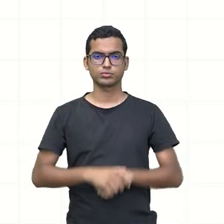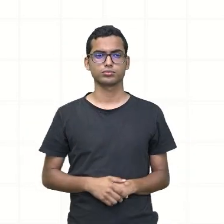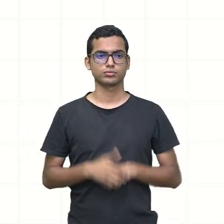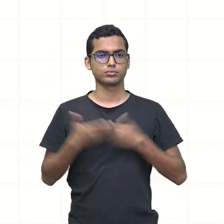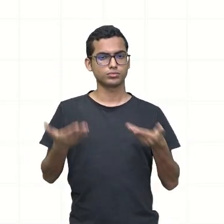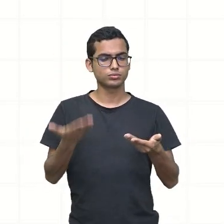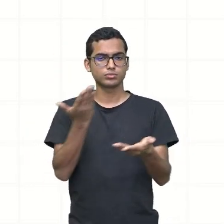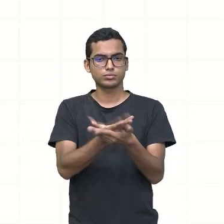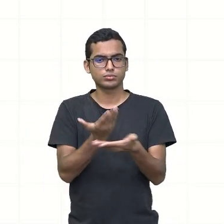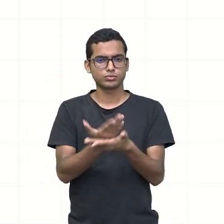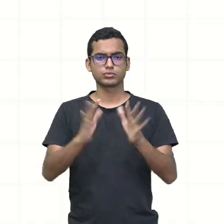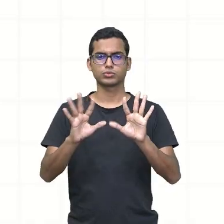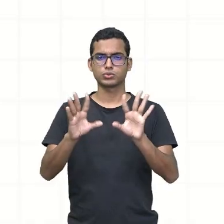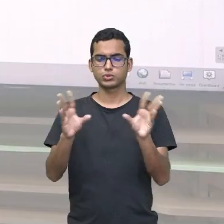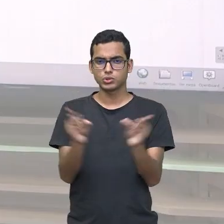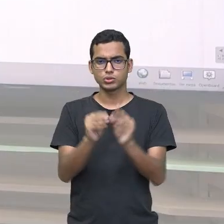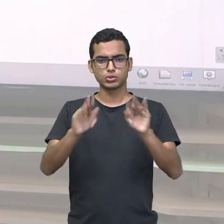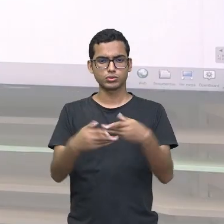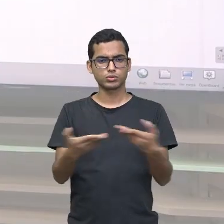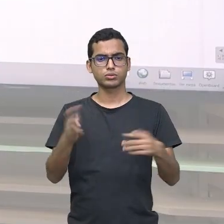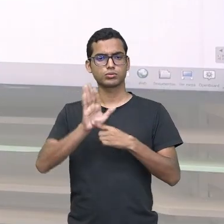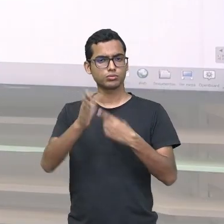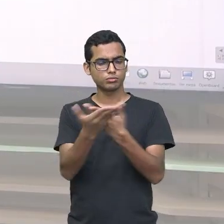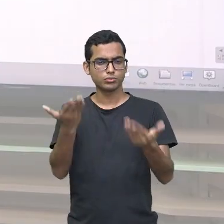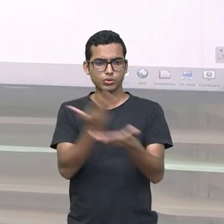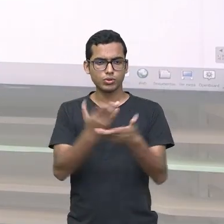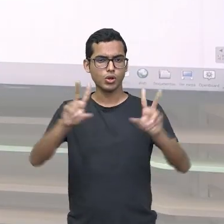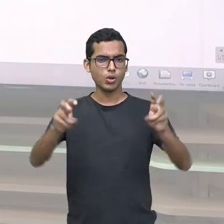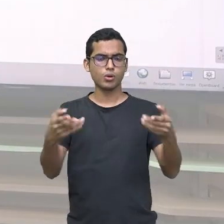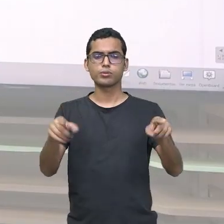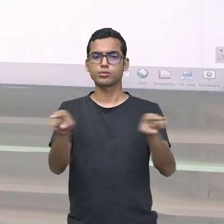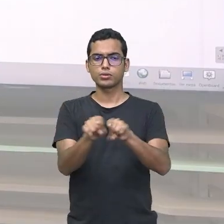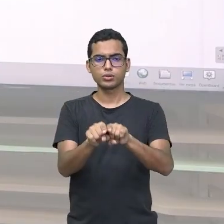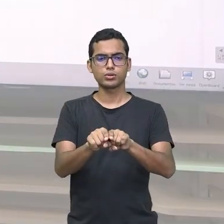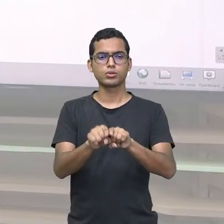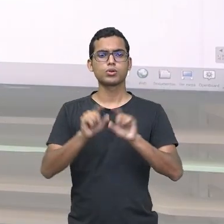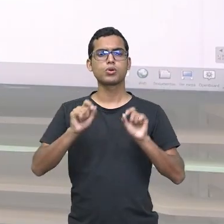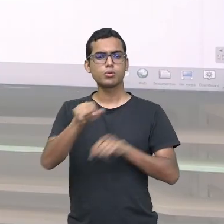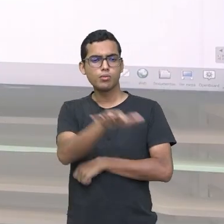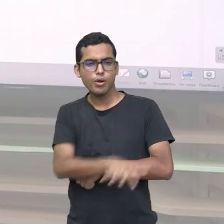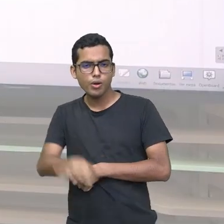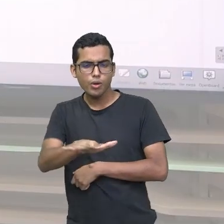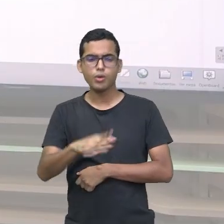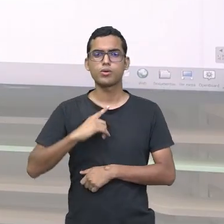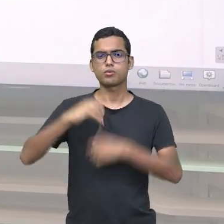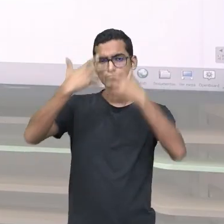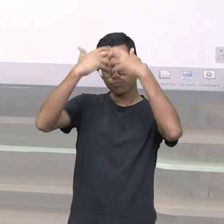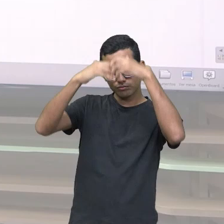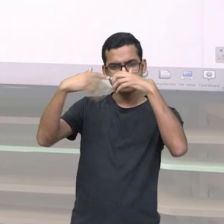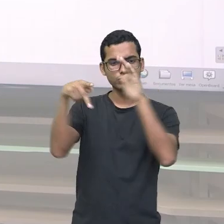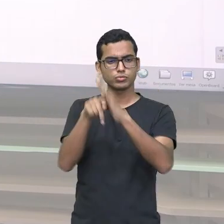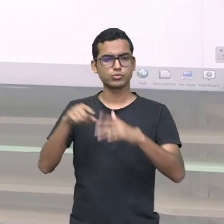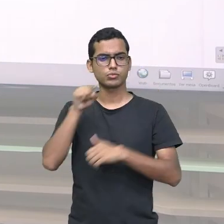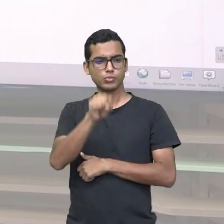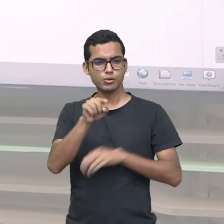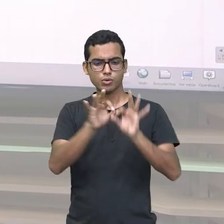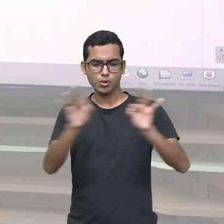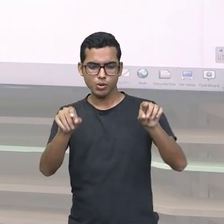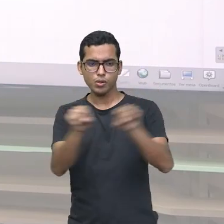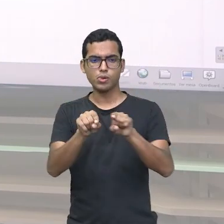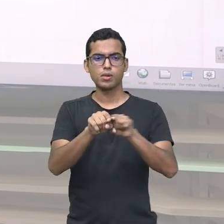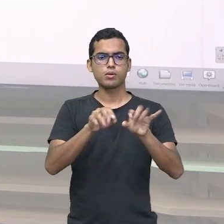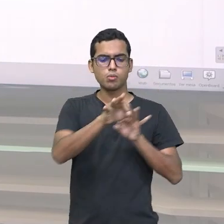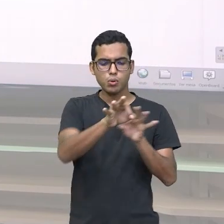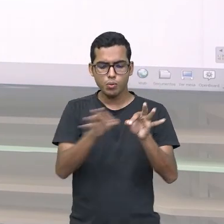alunos, era isso que o professor tinha para trazer para vocês hoje sobre noção primitivas de ponto, reta e plano e